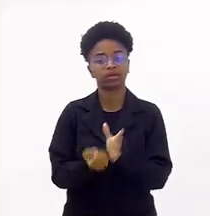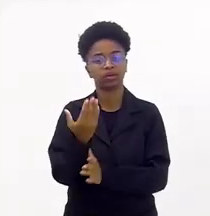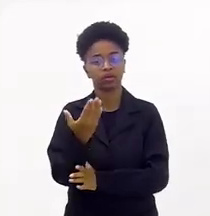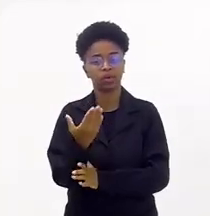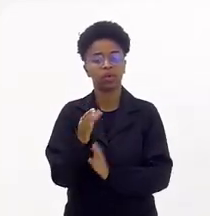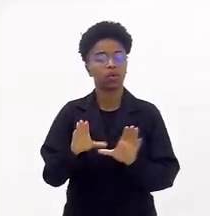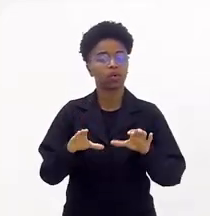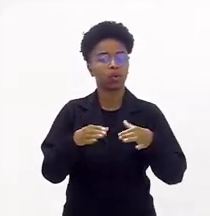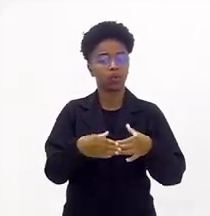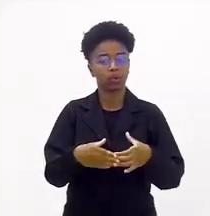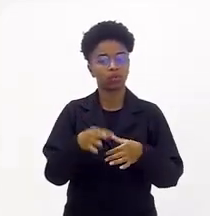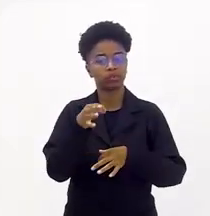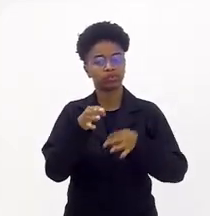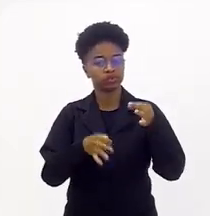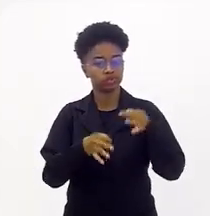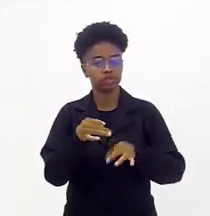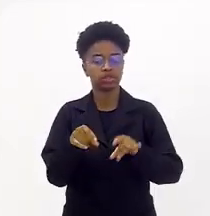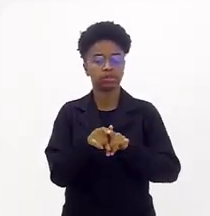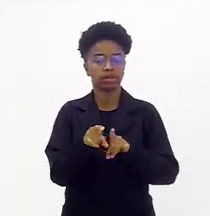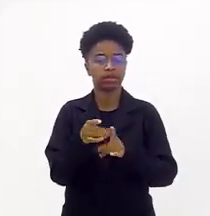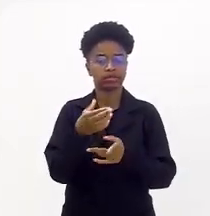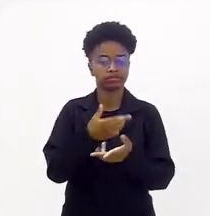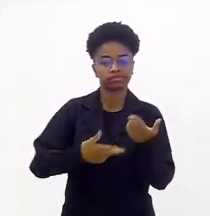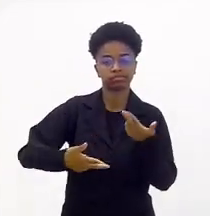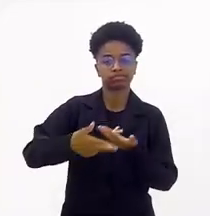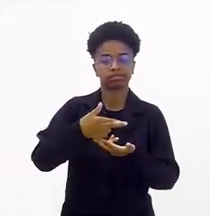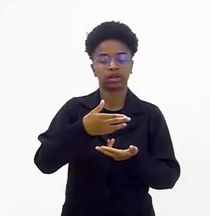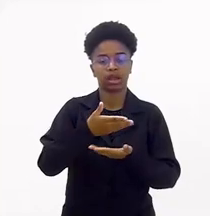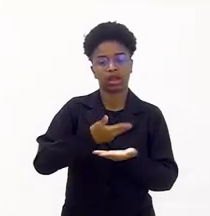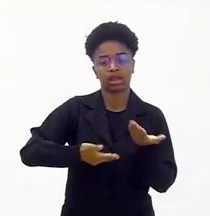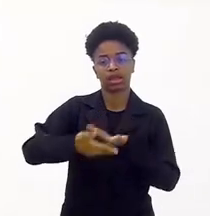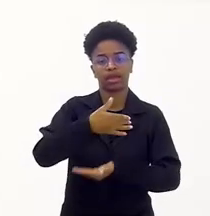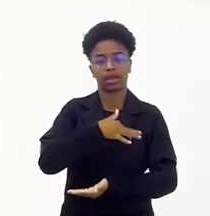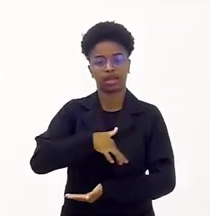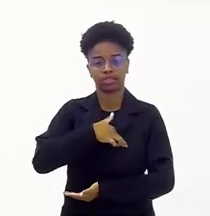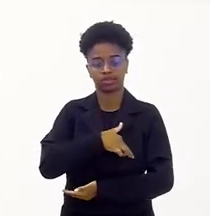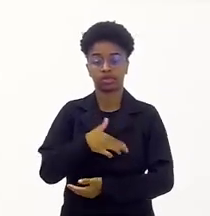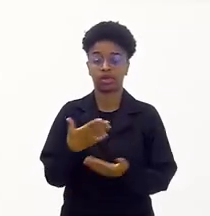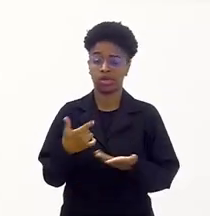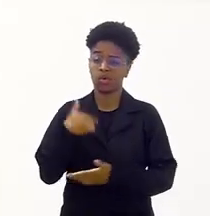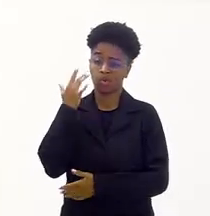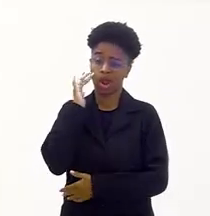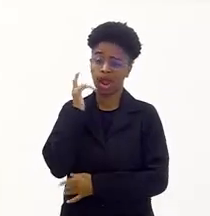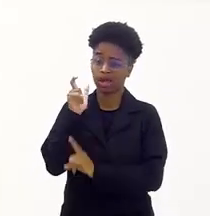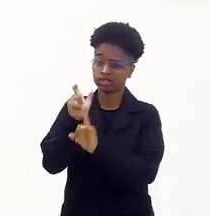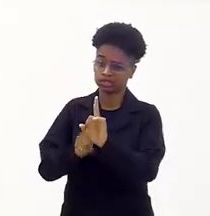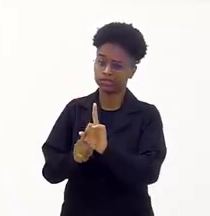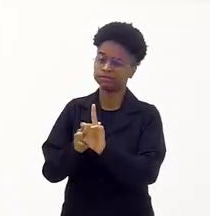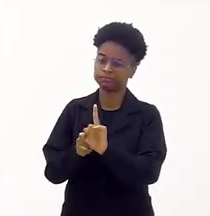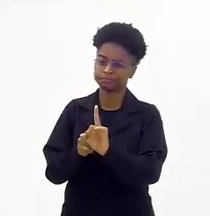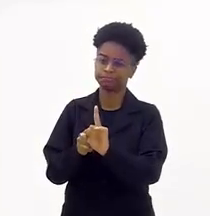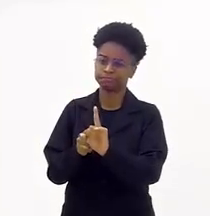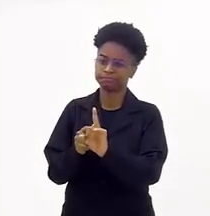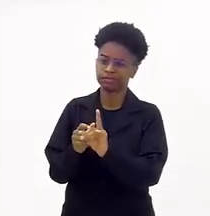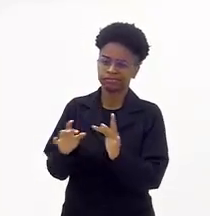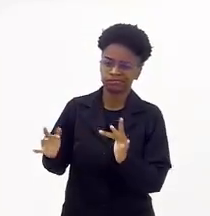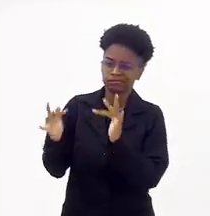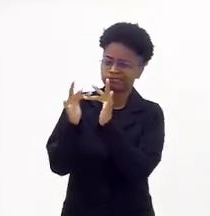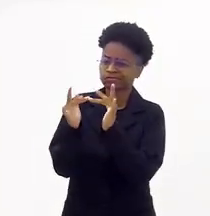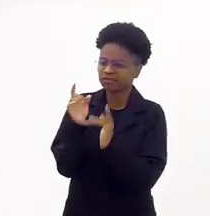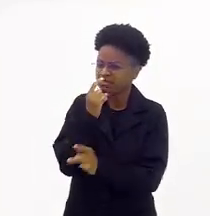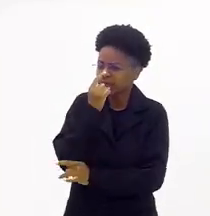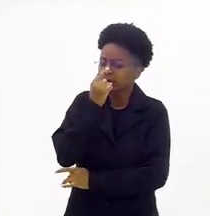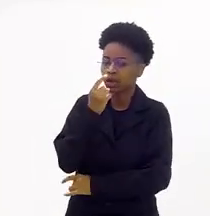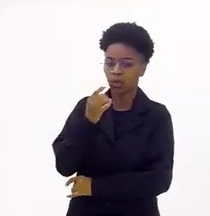também a Comissão de Juristas Interreligiosos. Ele, sim. Eu acho que o Dom Urani, ele é afinadíssimo com o Papa,